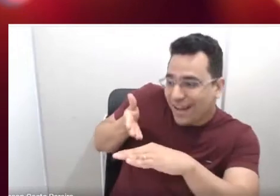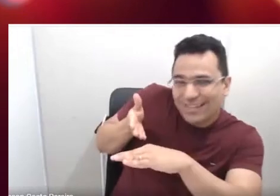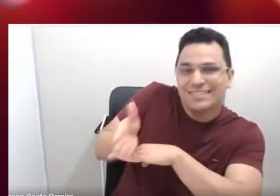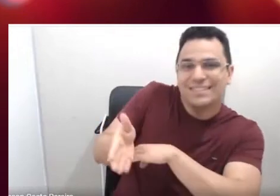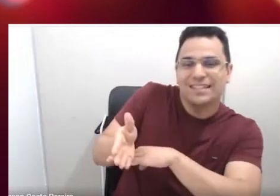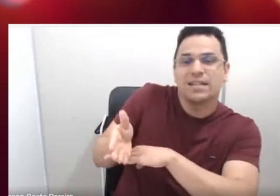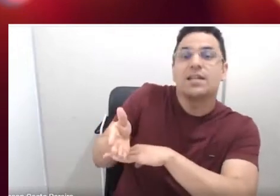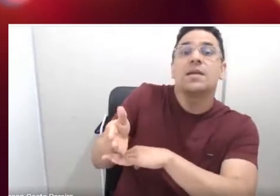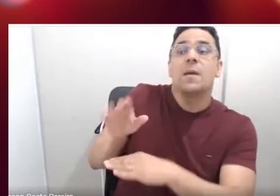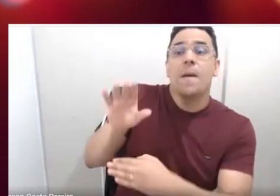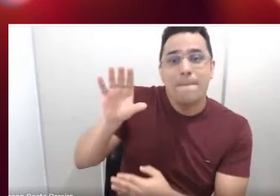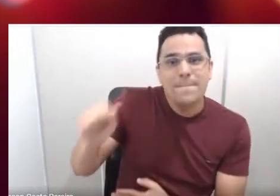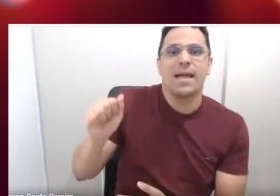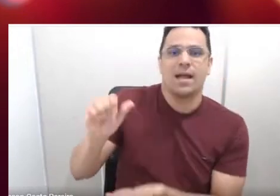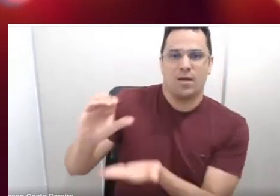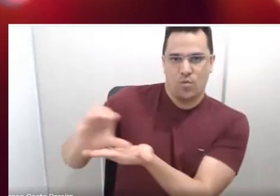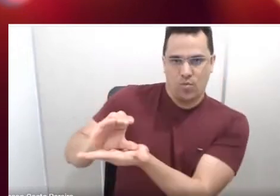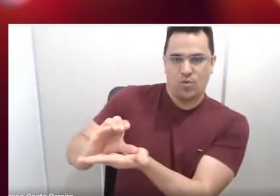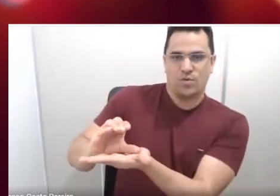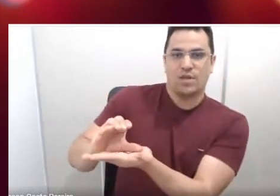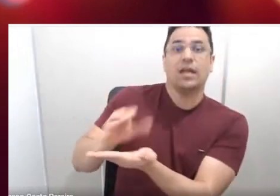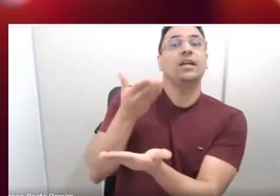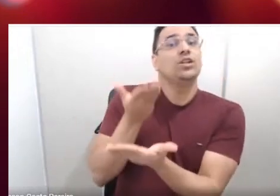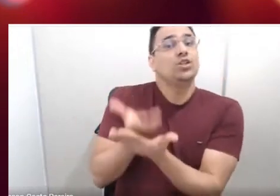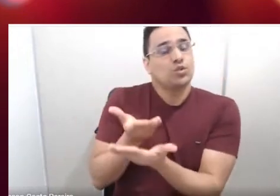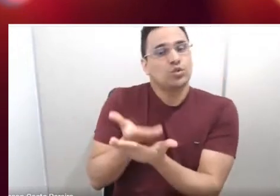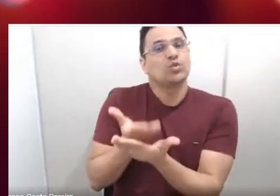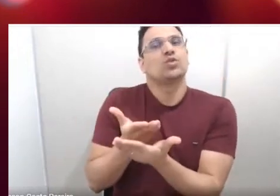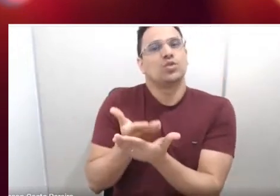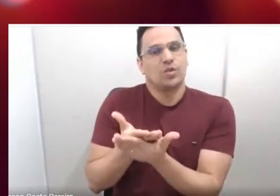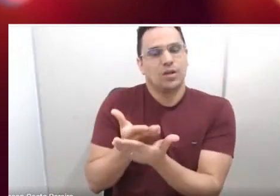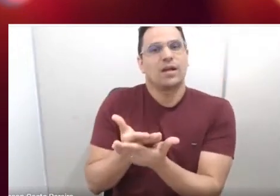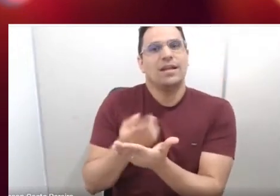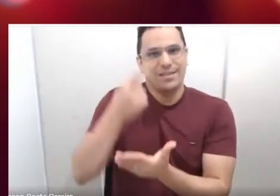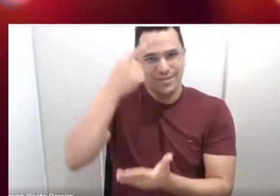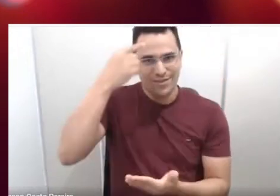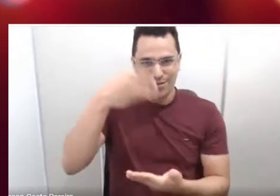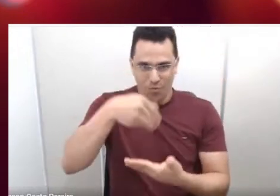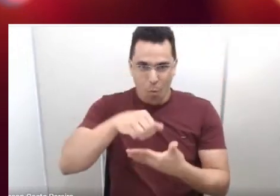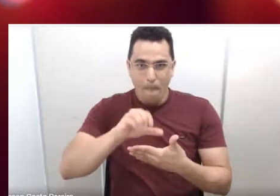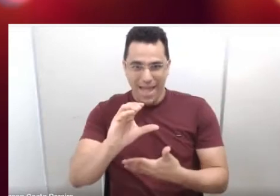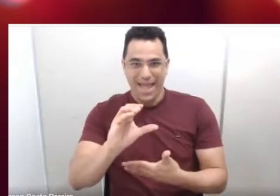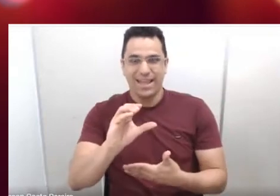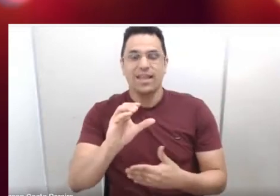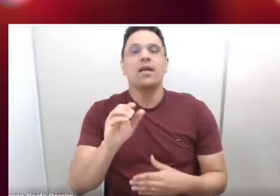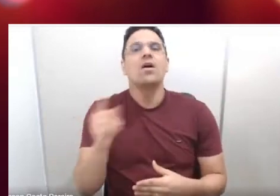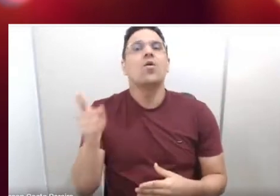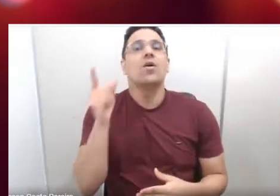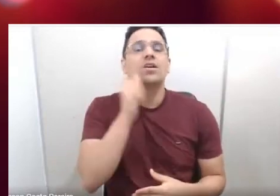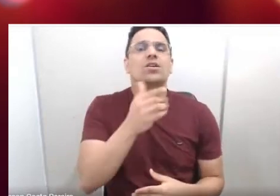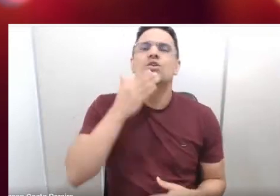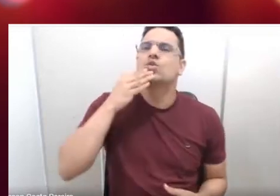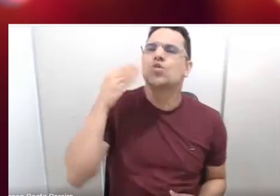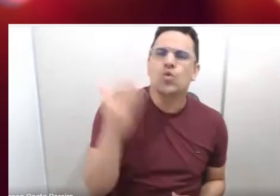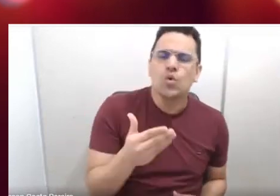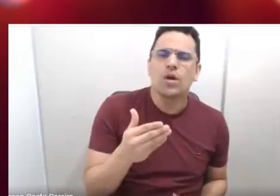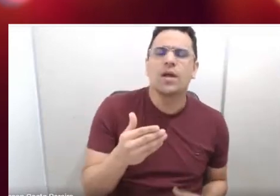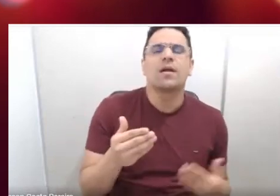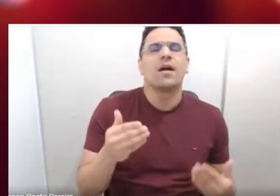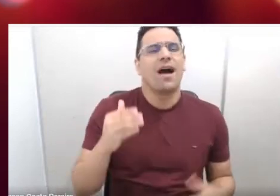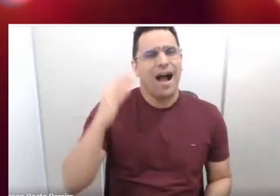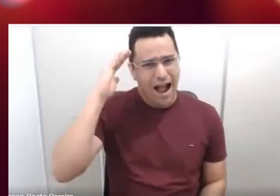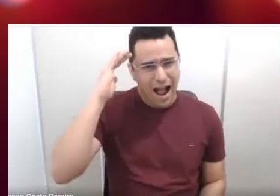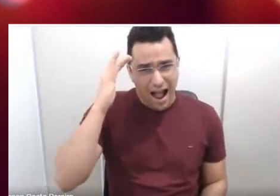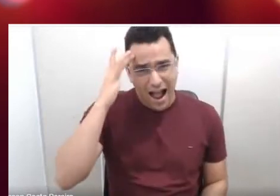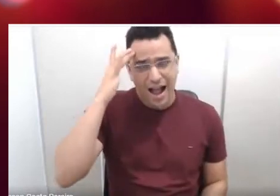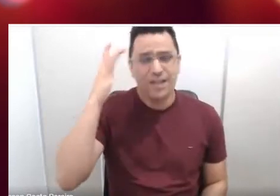consigam continuar com as aulas remotas. A gente viu hoje que o MEC recuou, o MEC estava tentando exigir, e só para finalizar, eu acho que é importante incluir